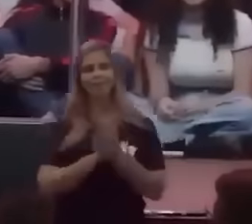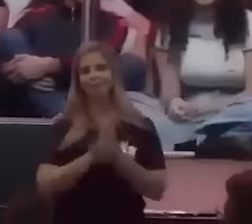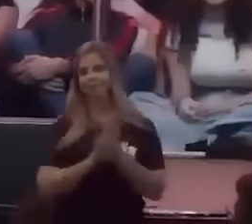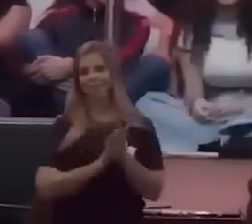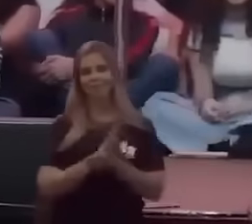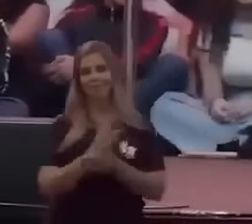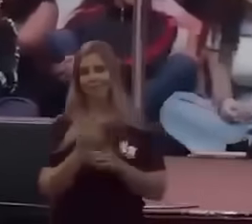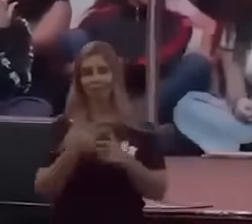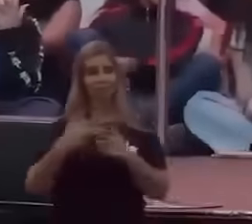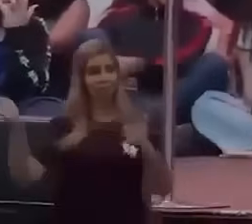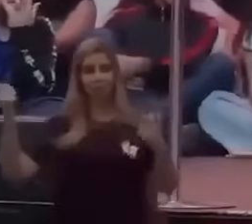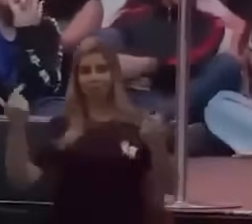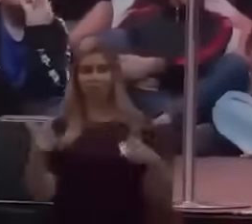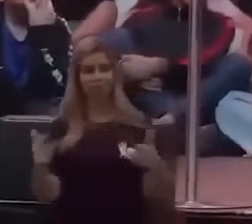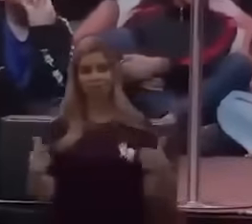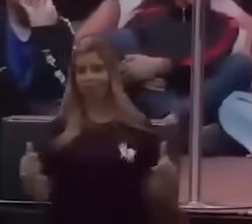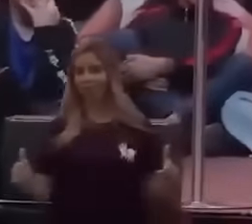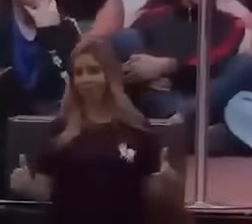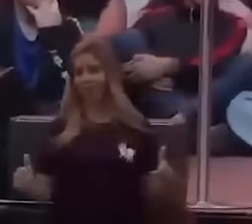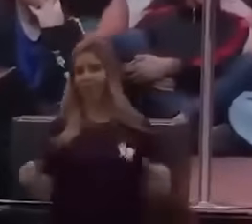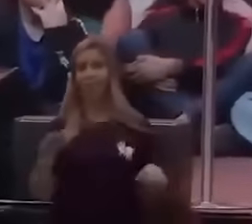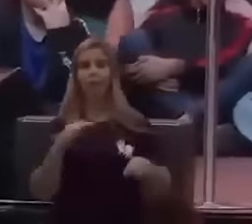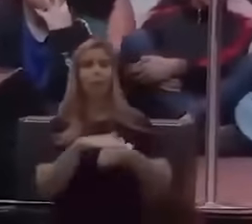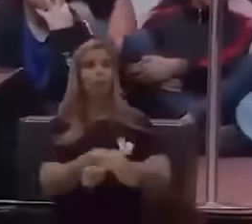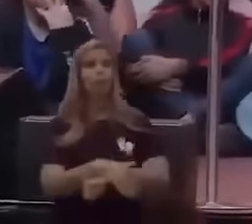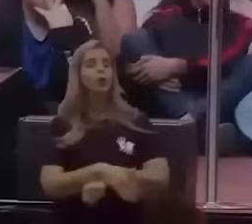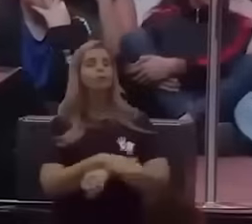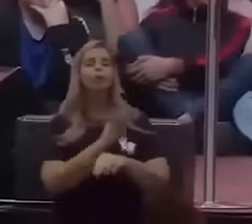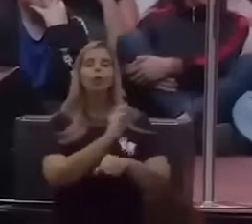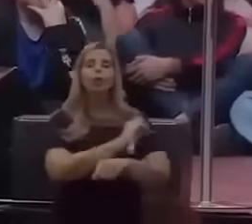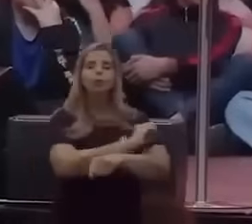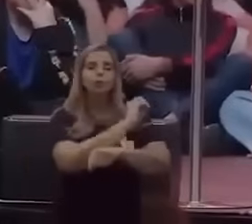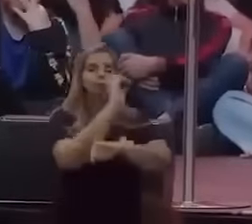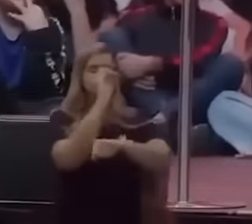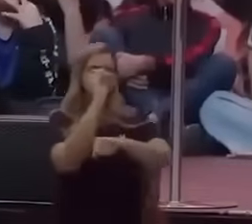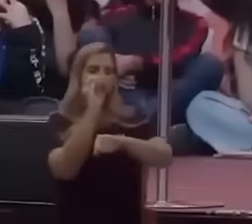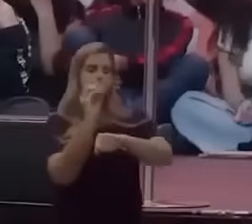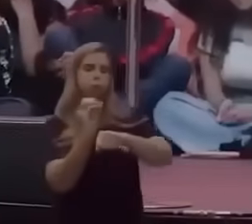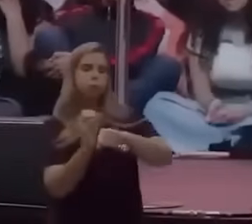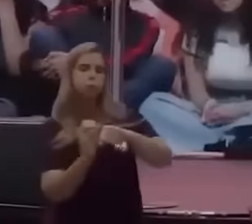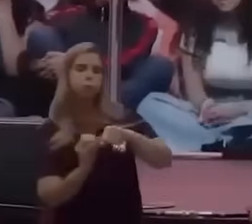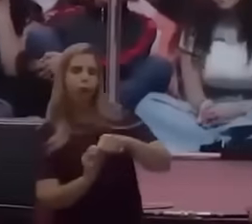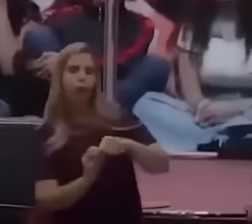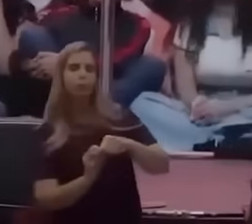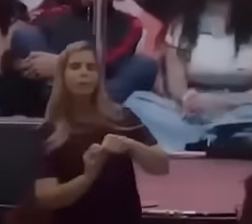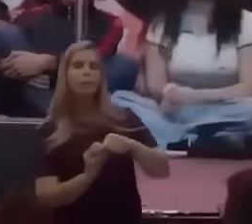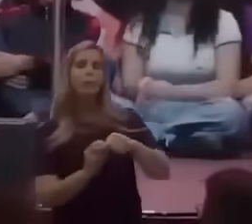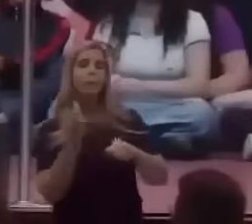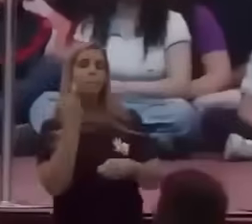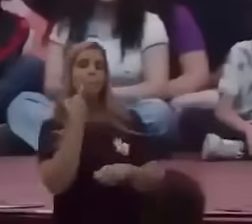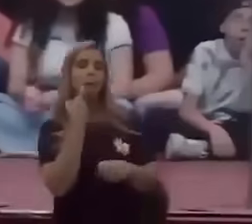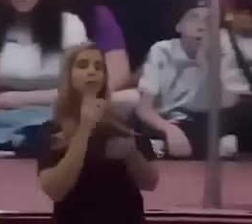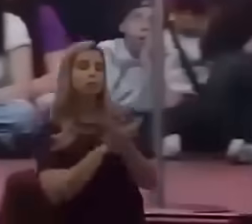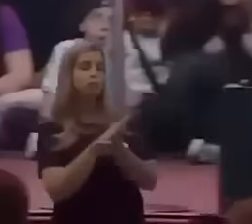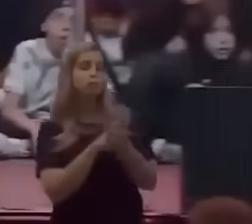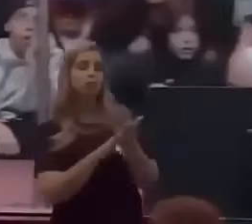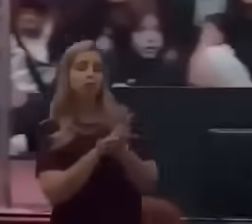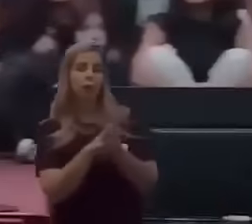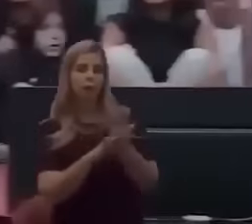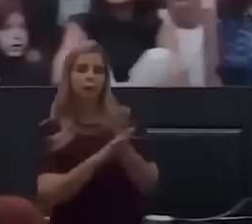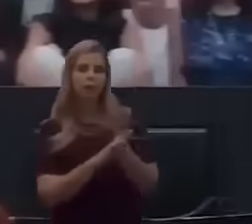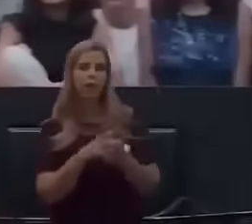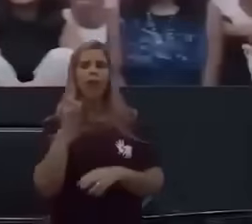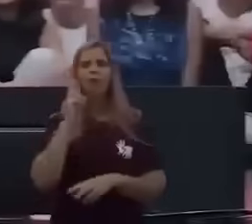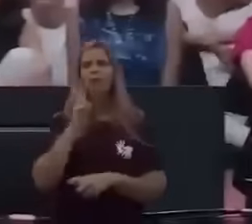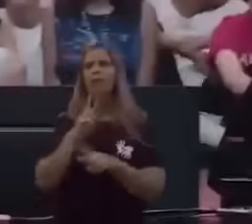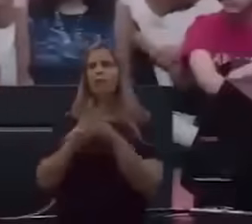A noite está acabando e as redes estão vazias. E eles estão voltando ainda de noite, meio escuro, alguém caminha lá na